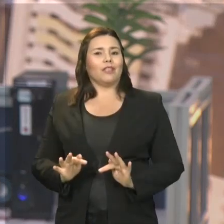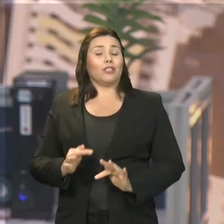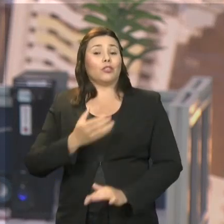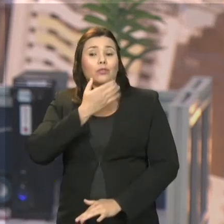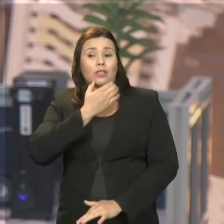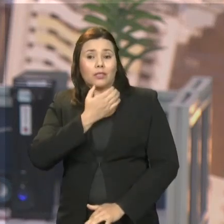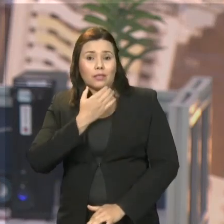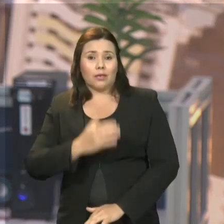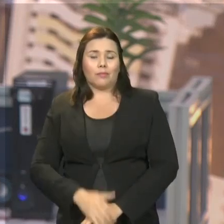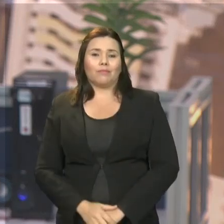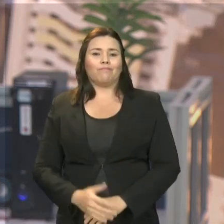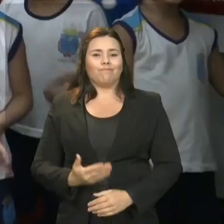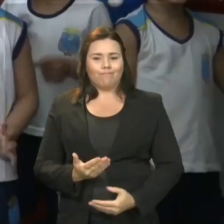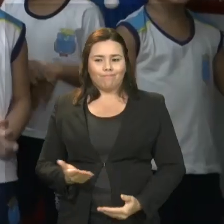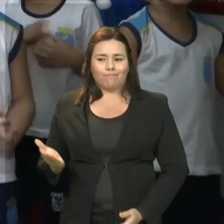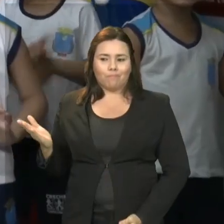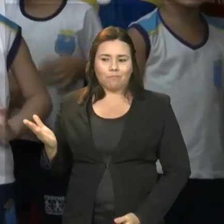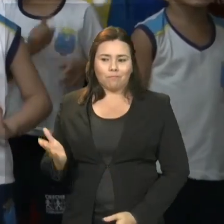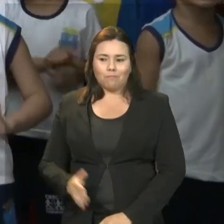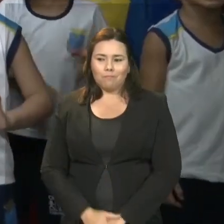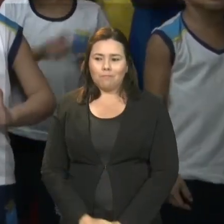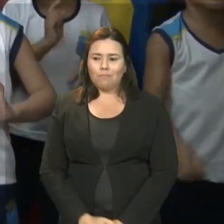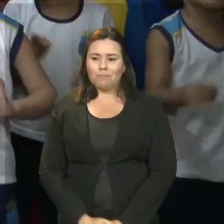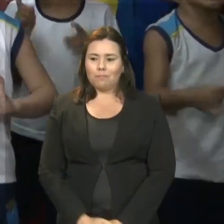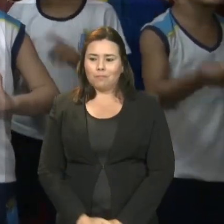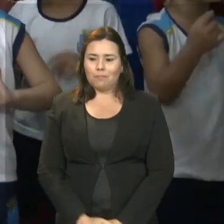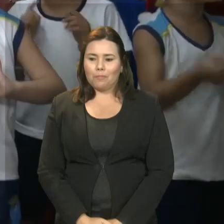sobre como participar.